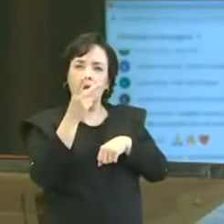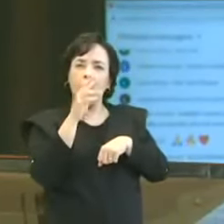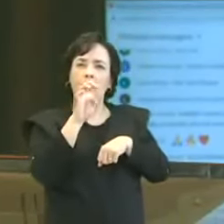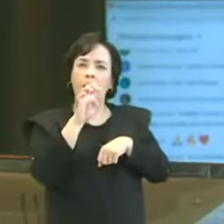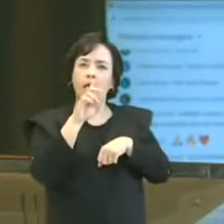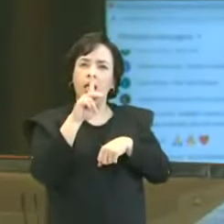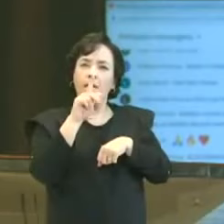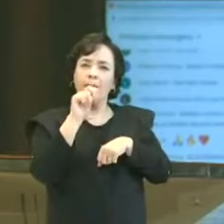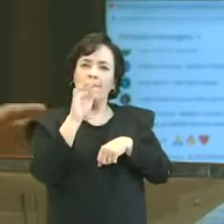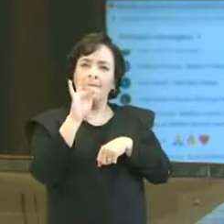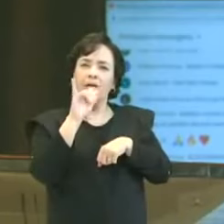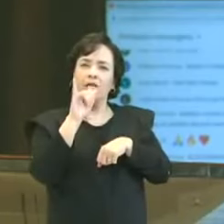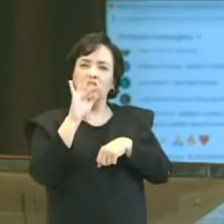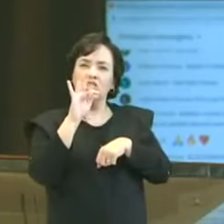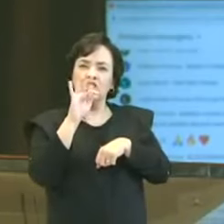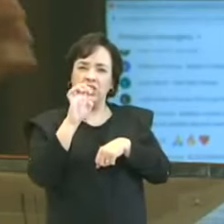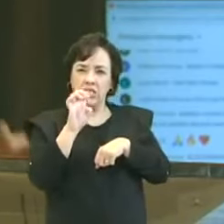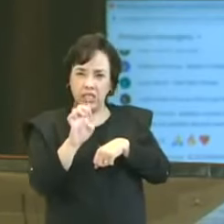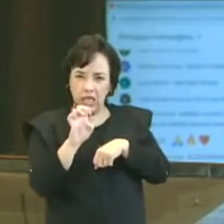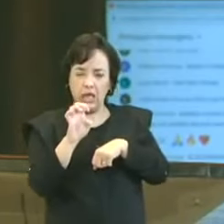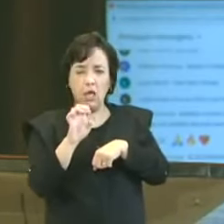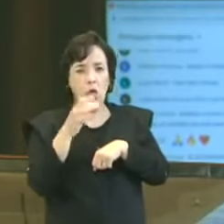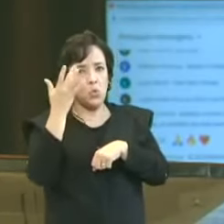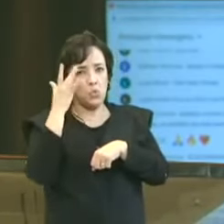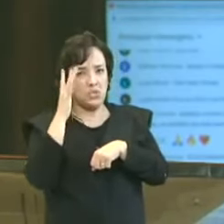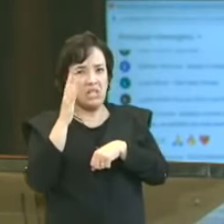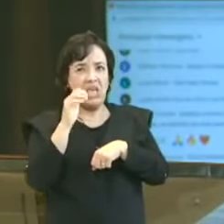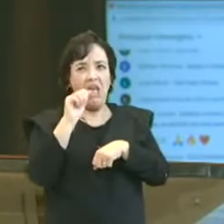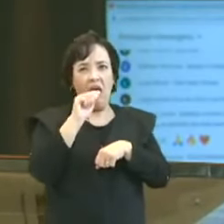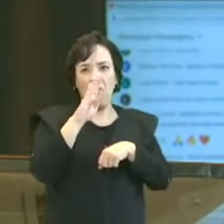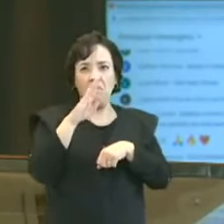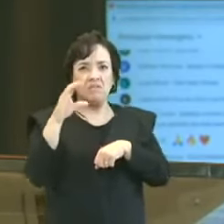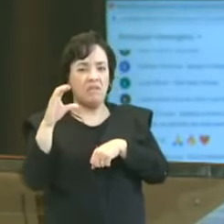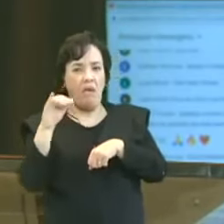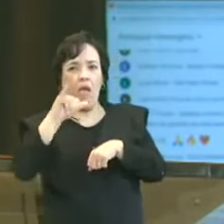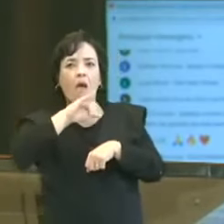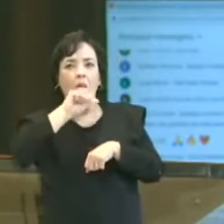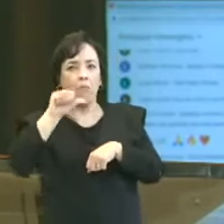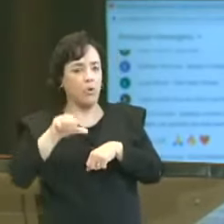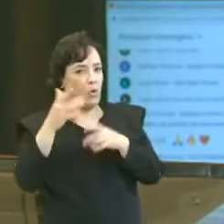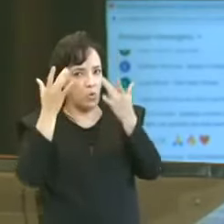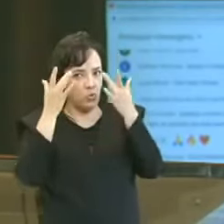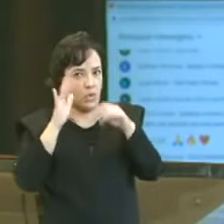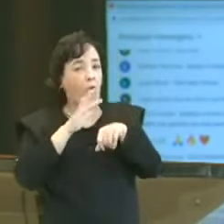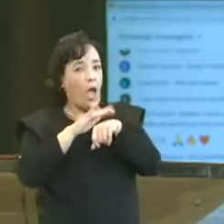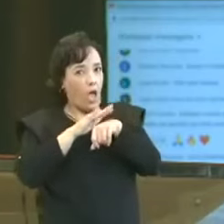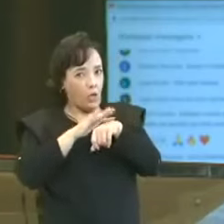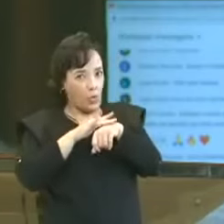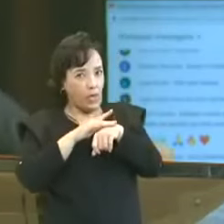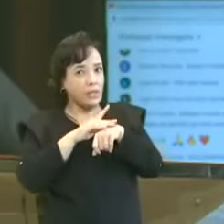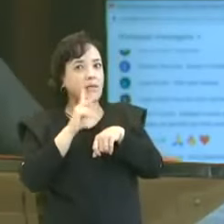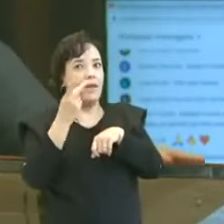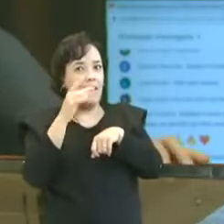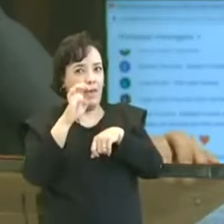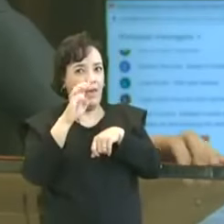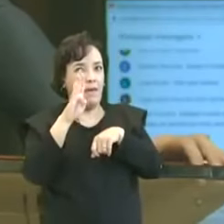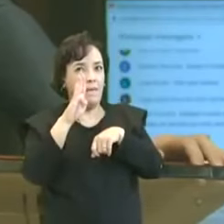a C, a D, eu não sei qual delas que é a pior, a B. Não sei qual que é. Você também não sabe, então